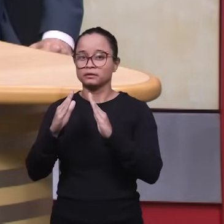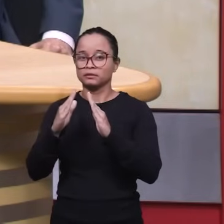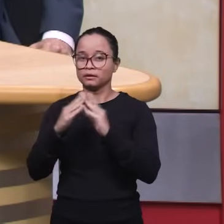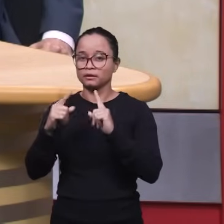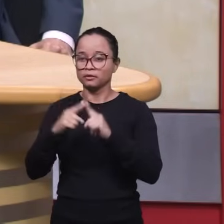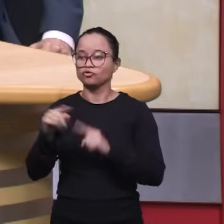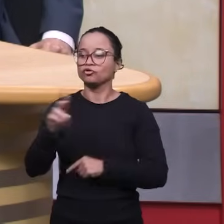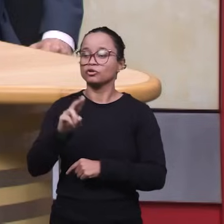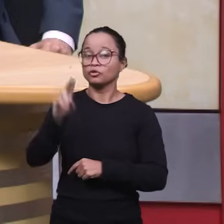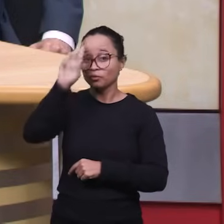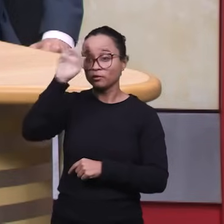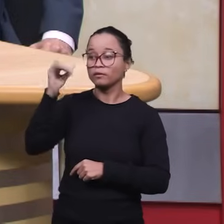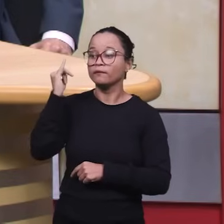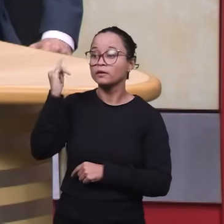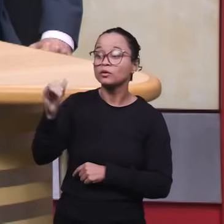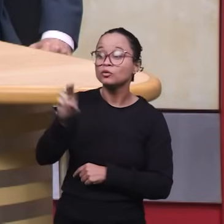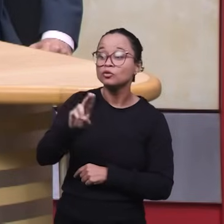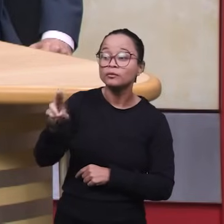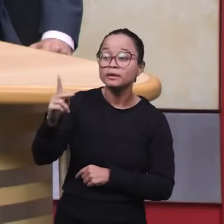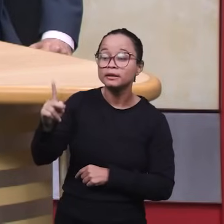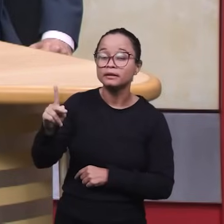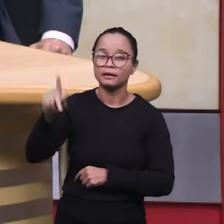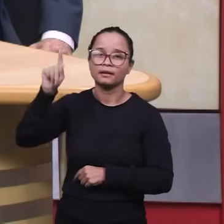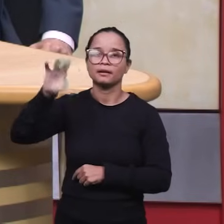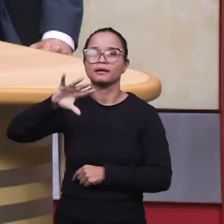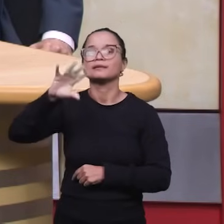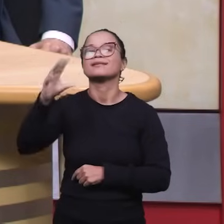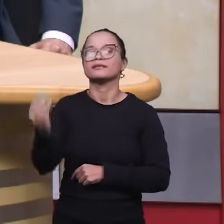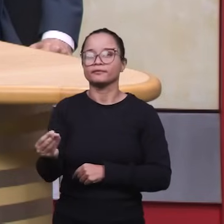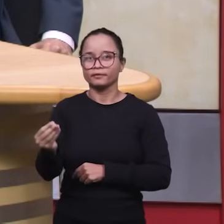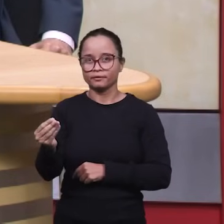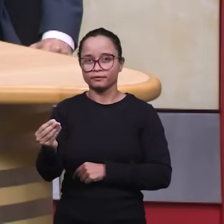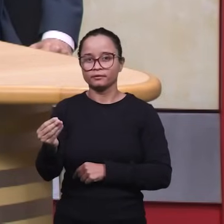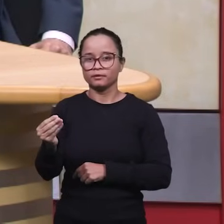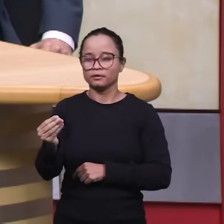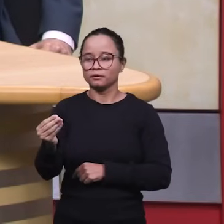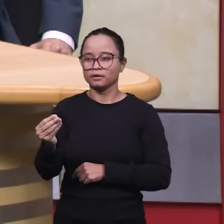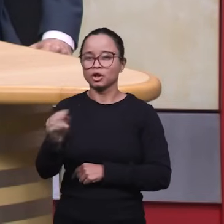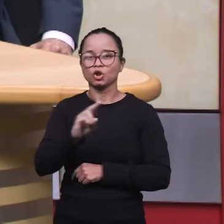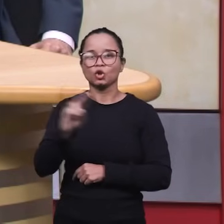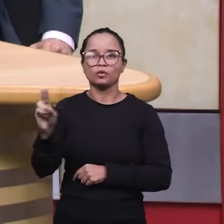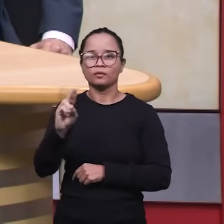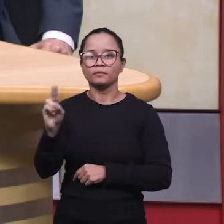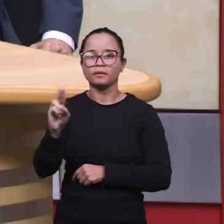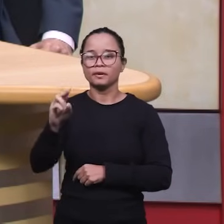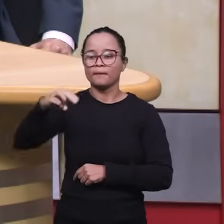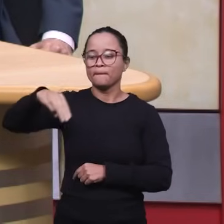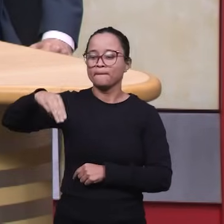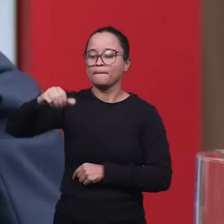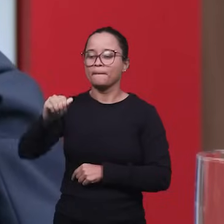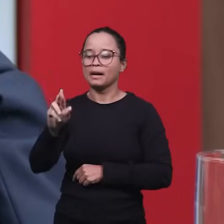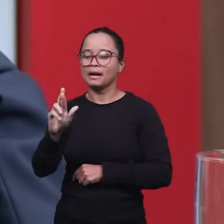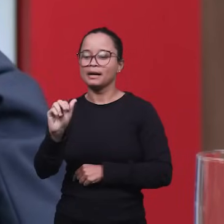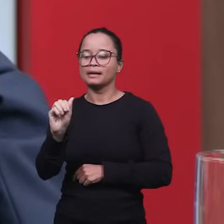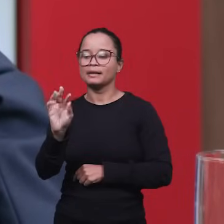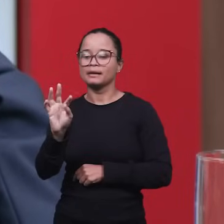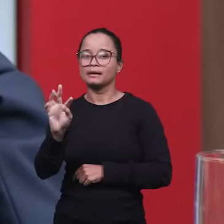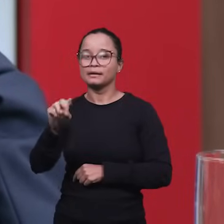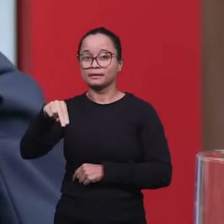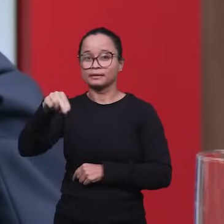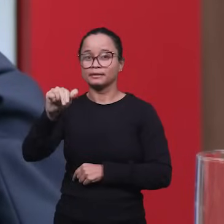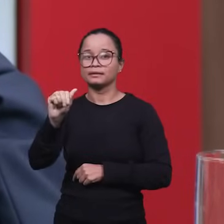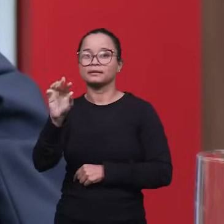deles, lá na África, hein? Contato nenhum com a gente, o nome dele seria Maranata. Eles tinham uma